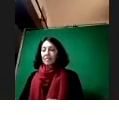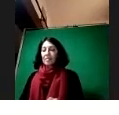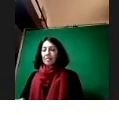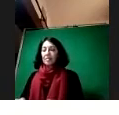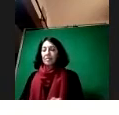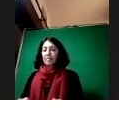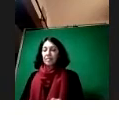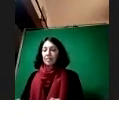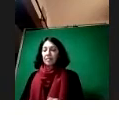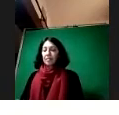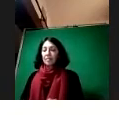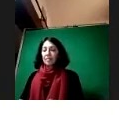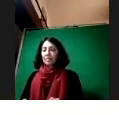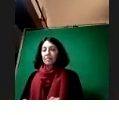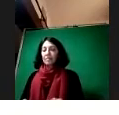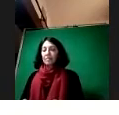mas